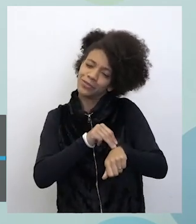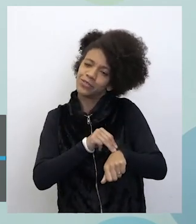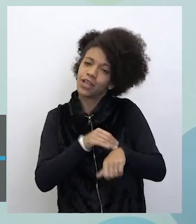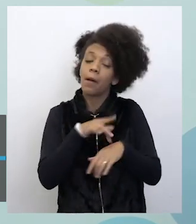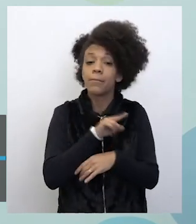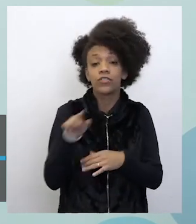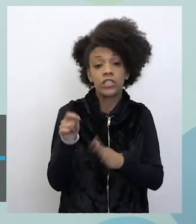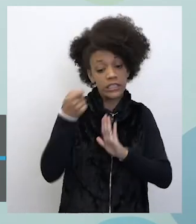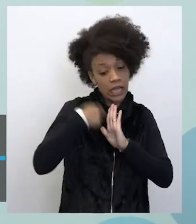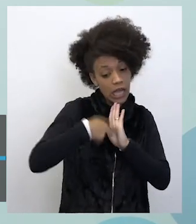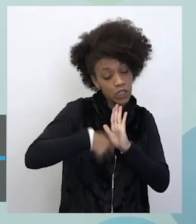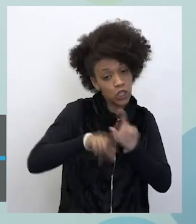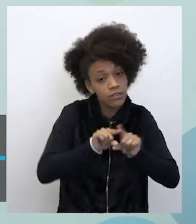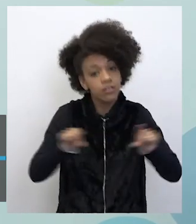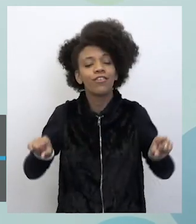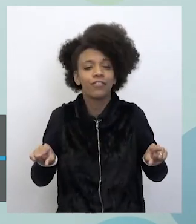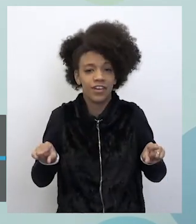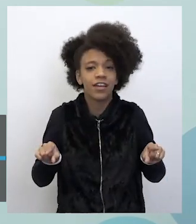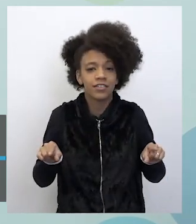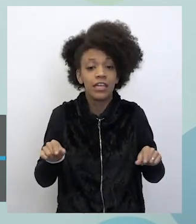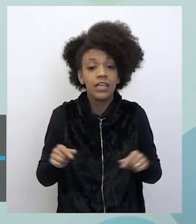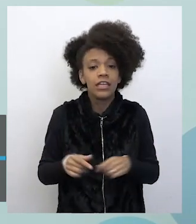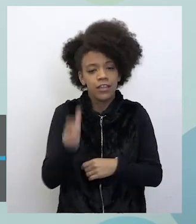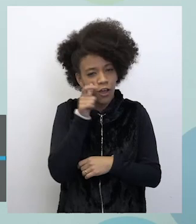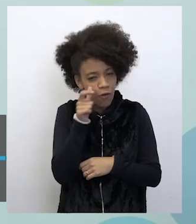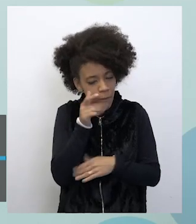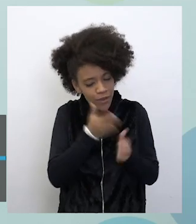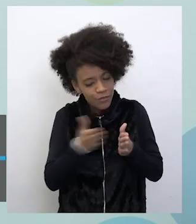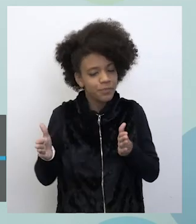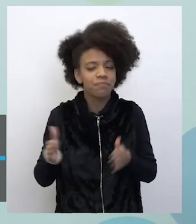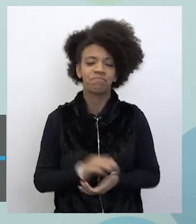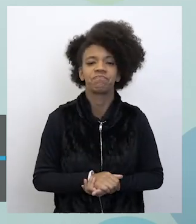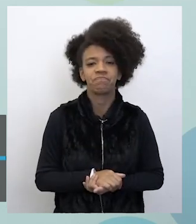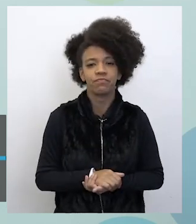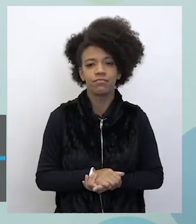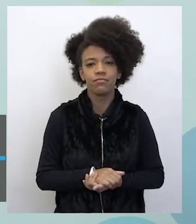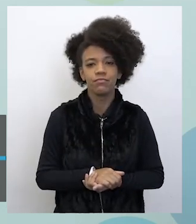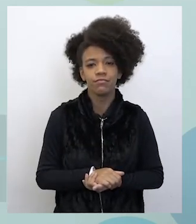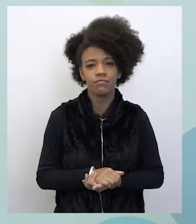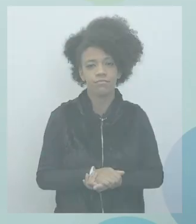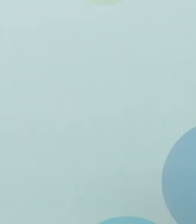que vocês anotem essa frase e ela acompanhe vocês nesse processo.